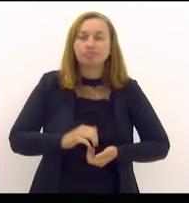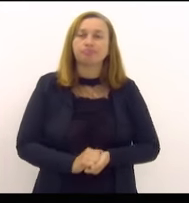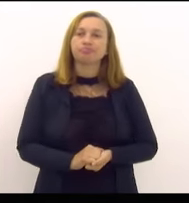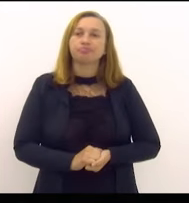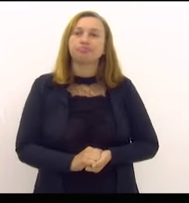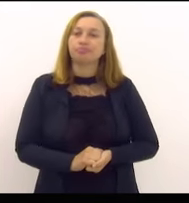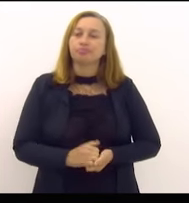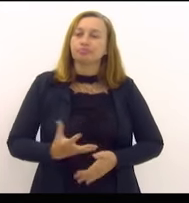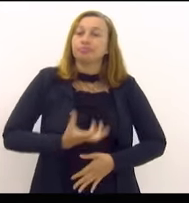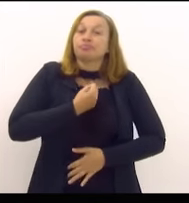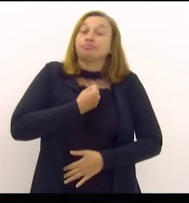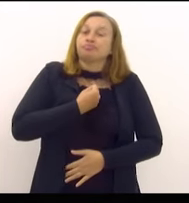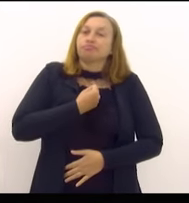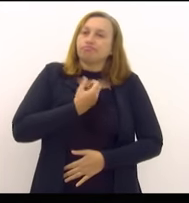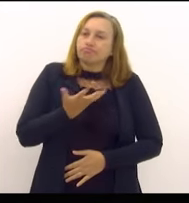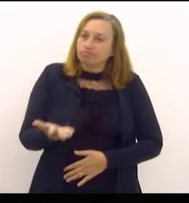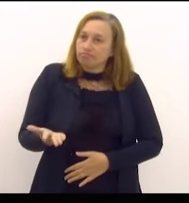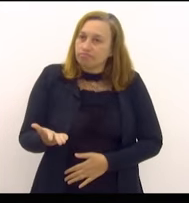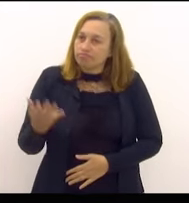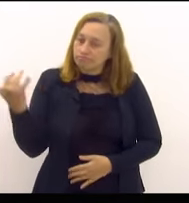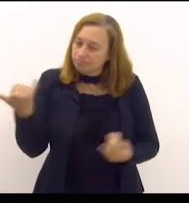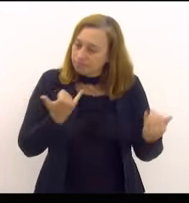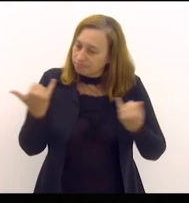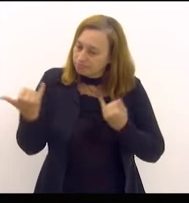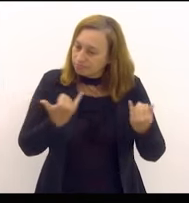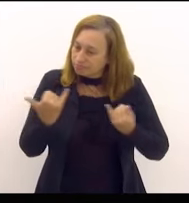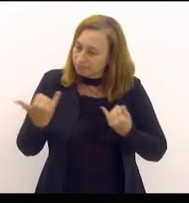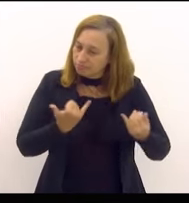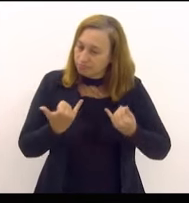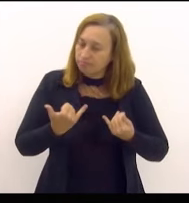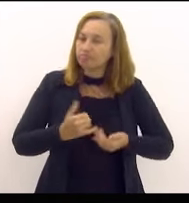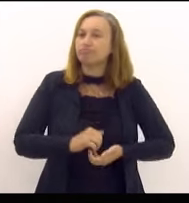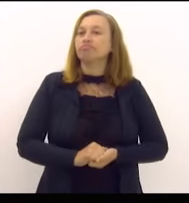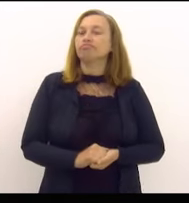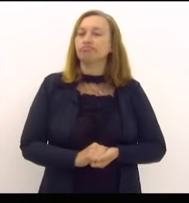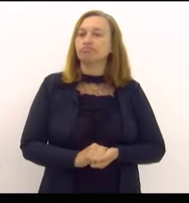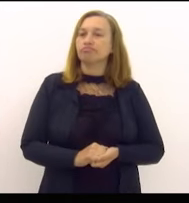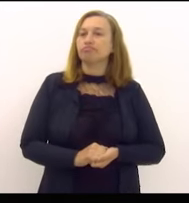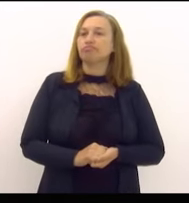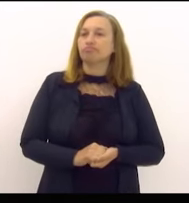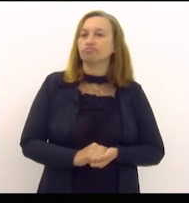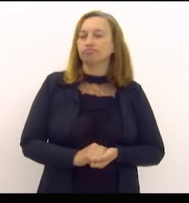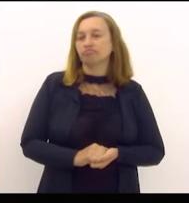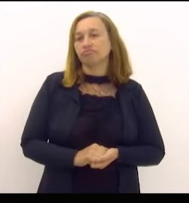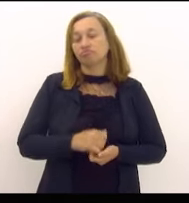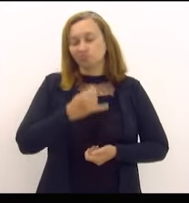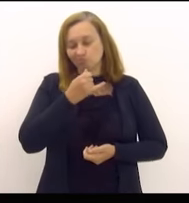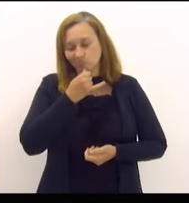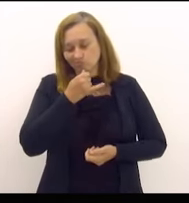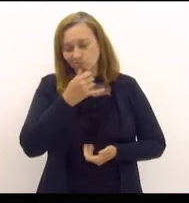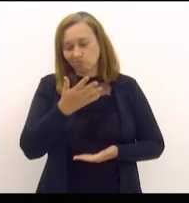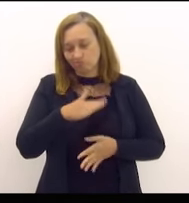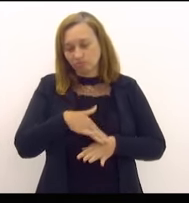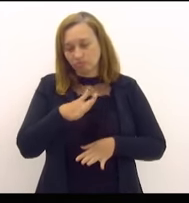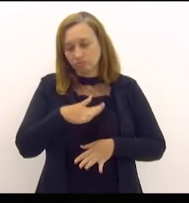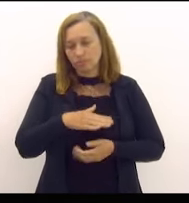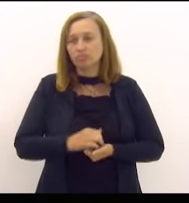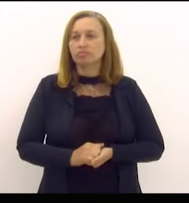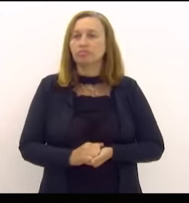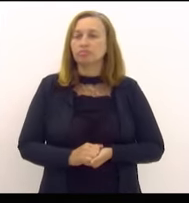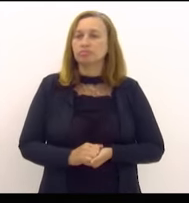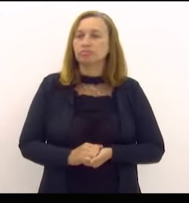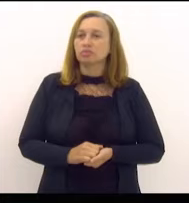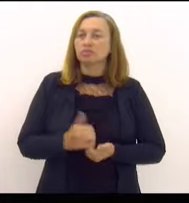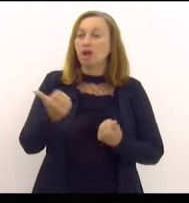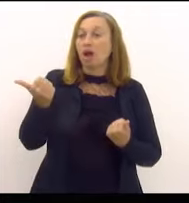fui surpreendida por uma notícia que torna esse cenário todo ainda muito mais dramático, né? Tutores do curso